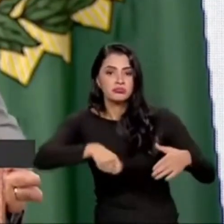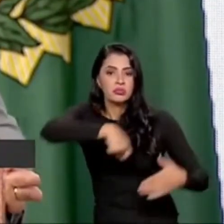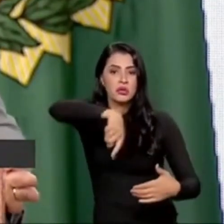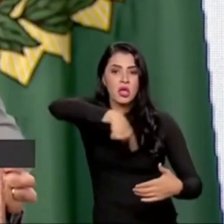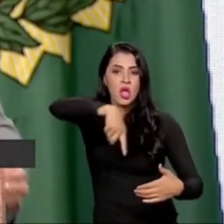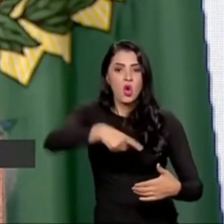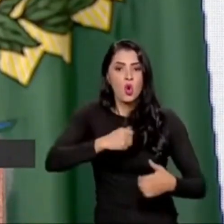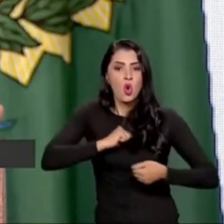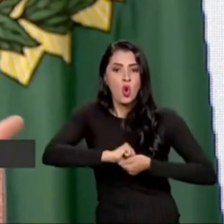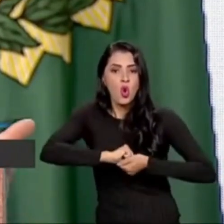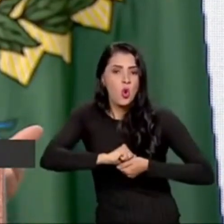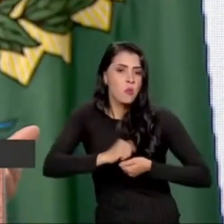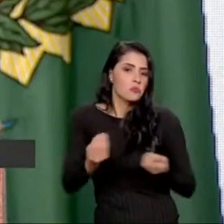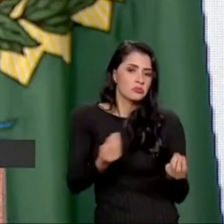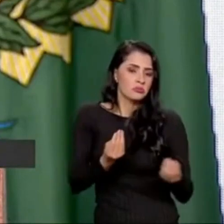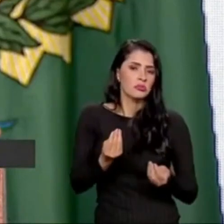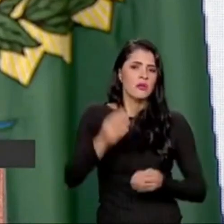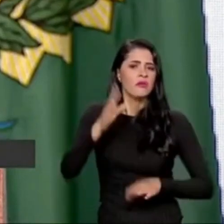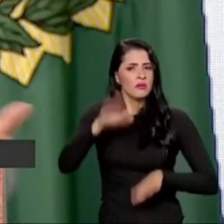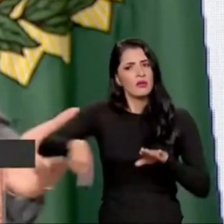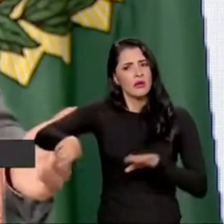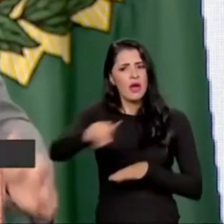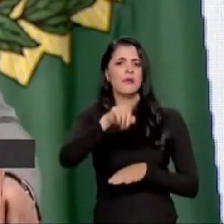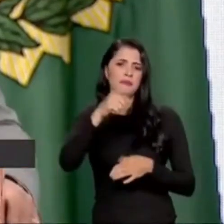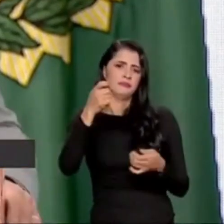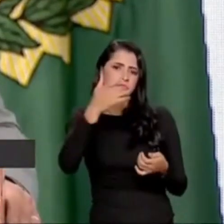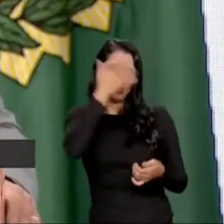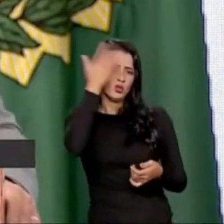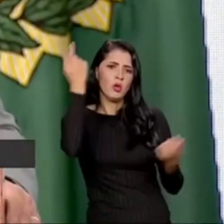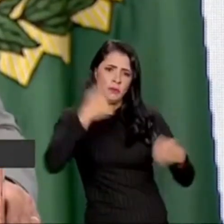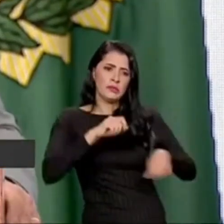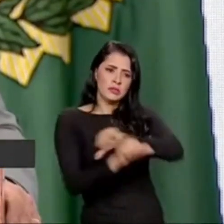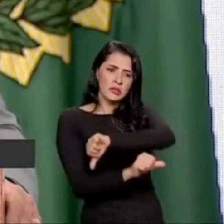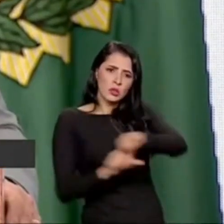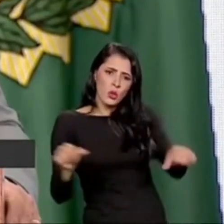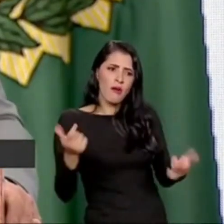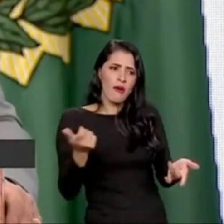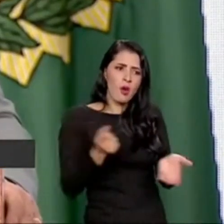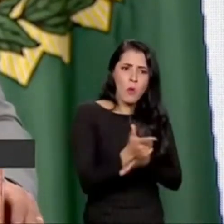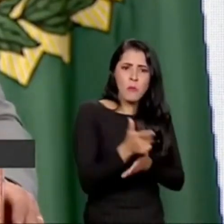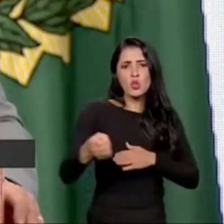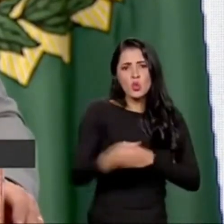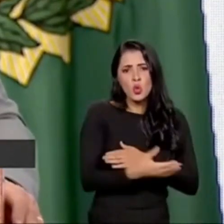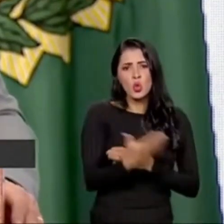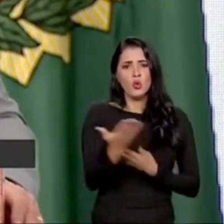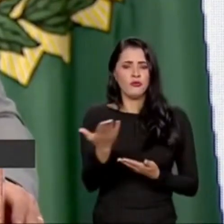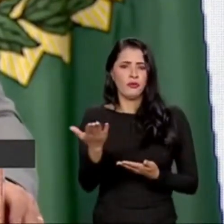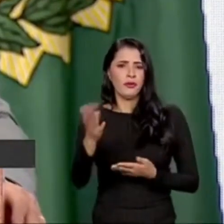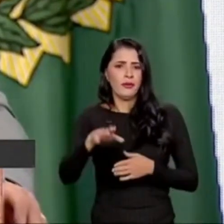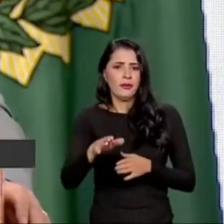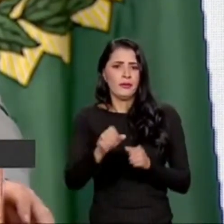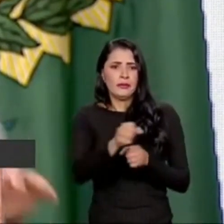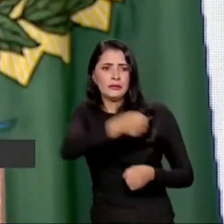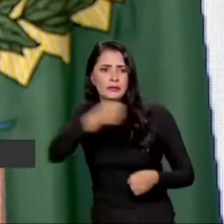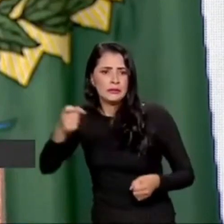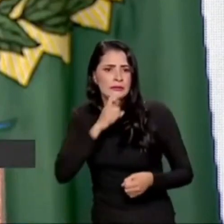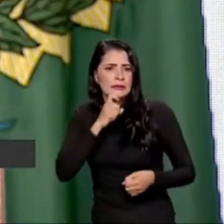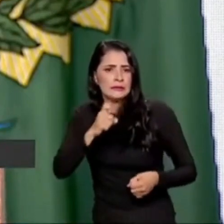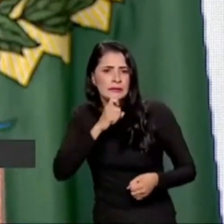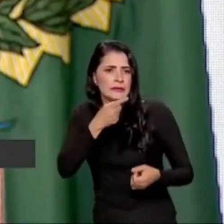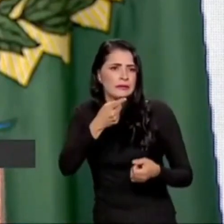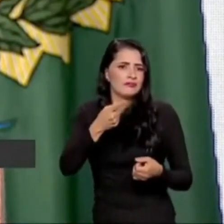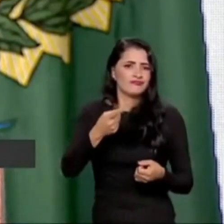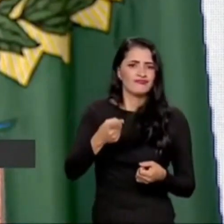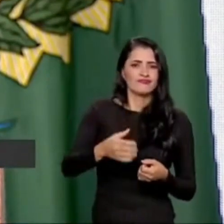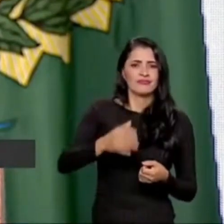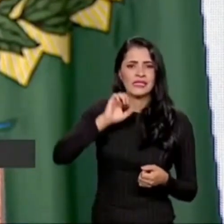em quando precisam trocar os seus utensílios domésticos. Quando a geladeira velha está batendo, não está gelando a cerveja